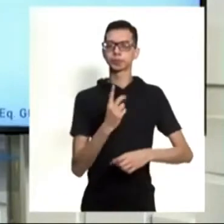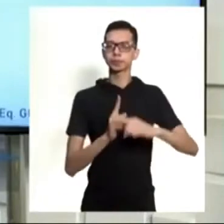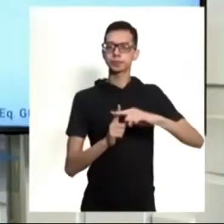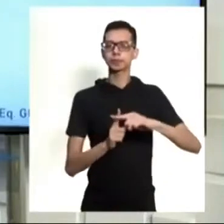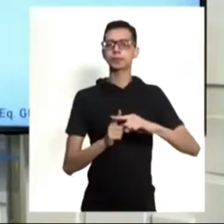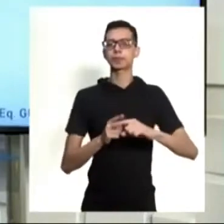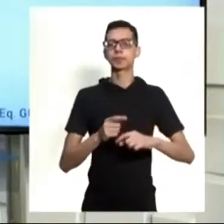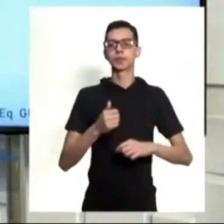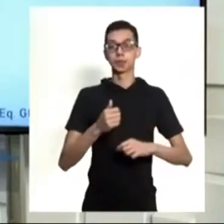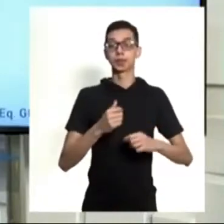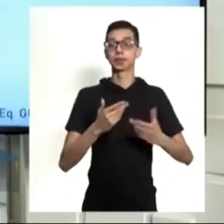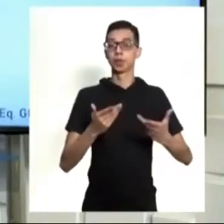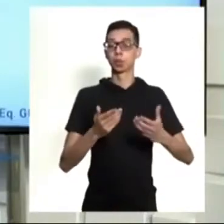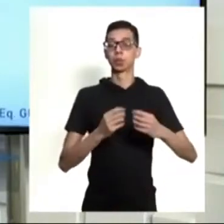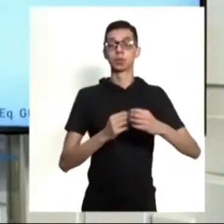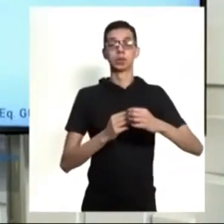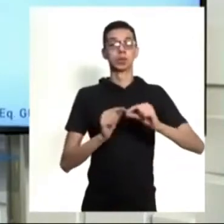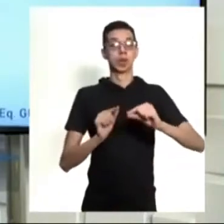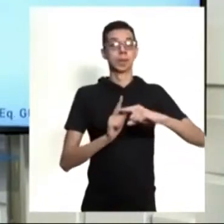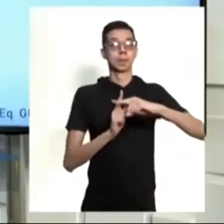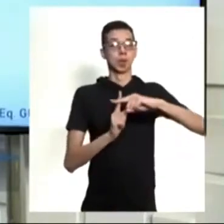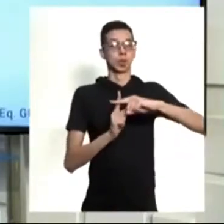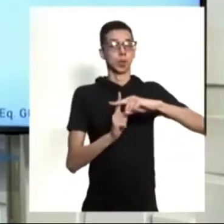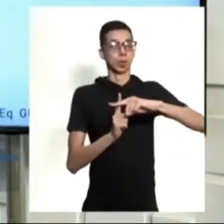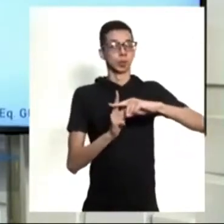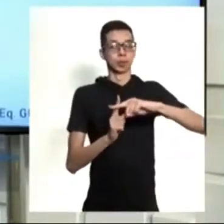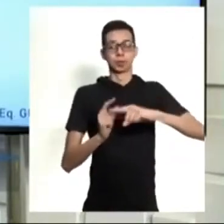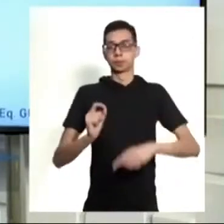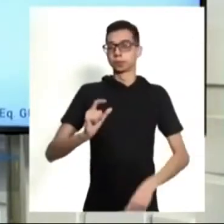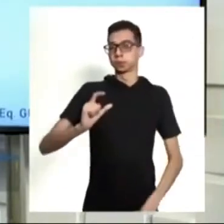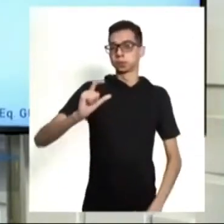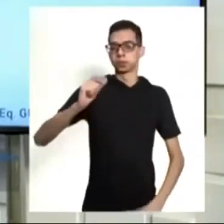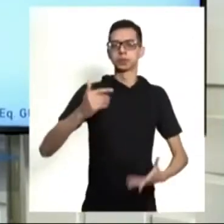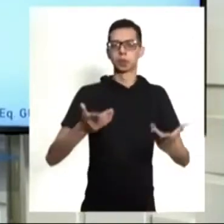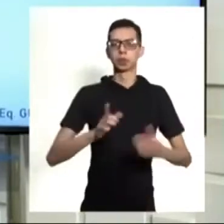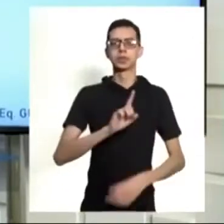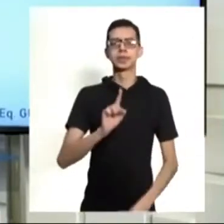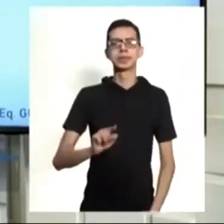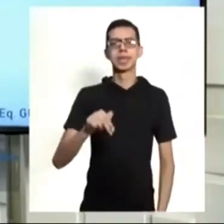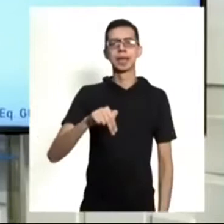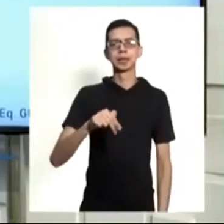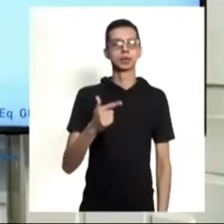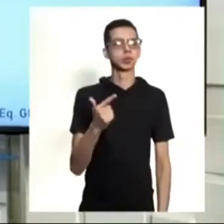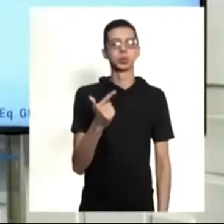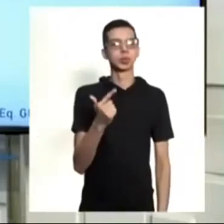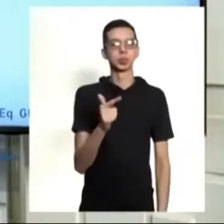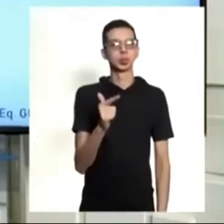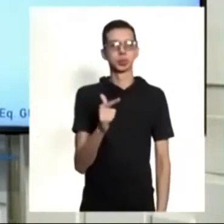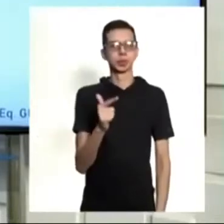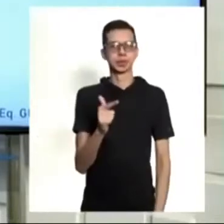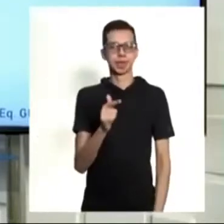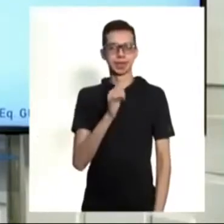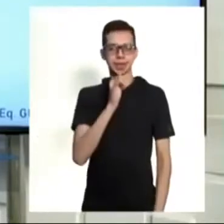ficando muito positiva, sabe? E a solução ficando muito positiva, o zinco não tem muita vontade de pular dentro de uma solução muito